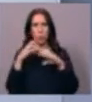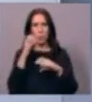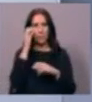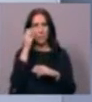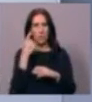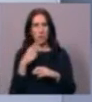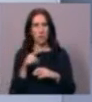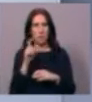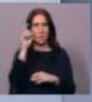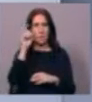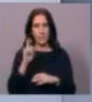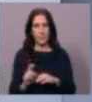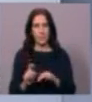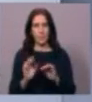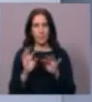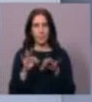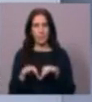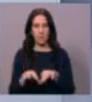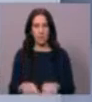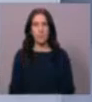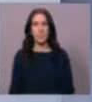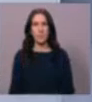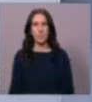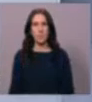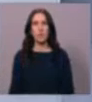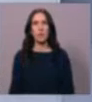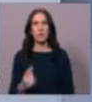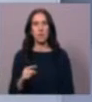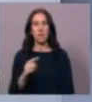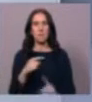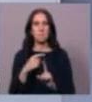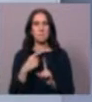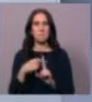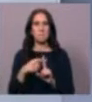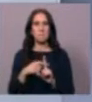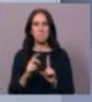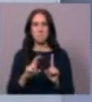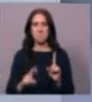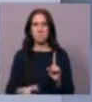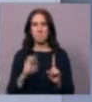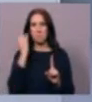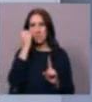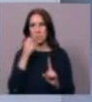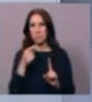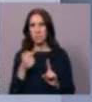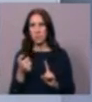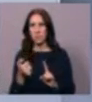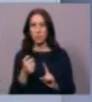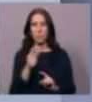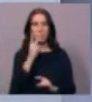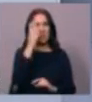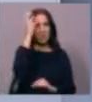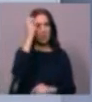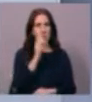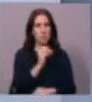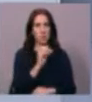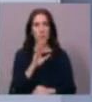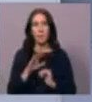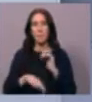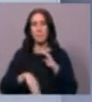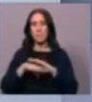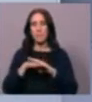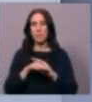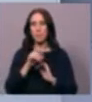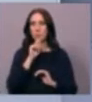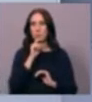o final do dia. As temperaturas aqui são baixas, Bragança com menos 5, Vila Real com 0, no entanto as máximas podem não